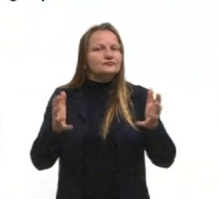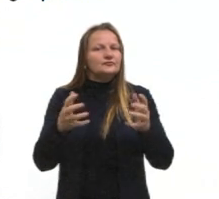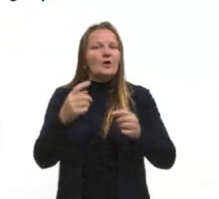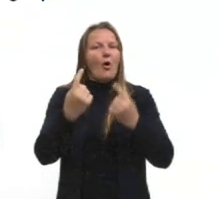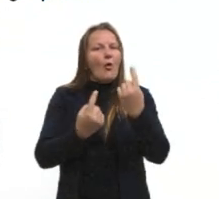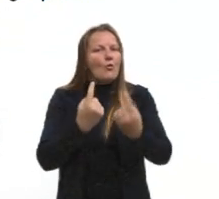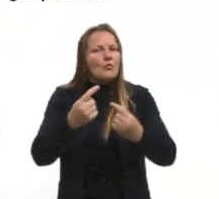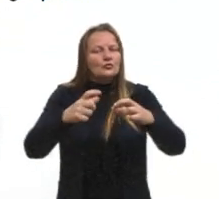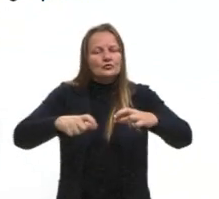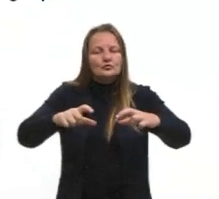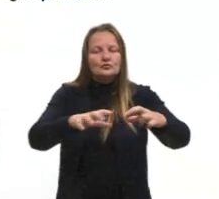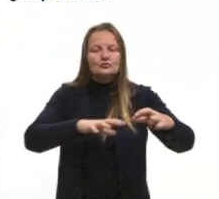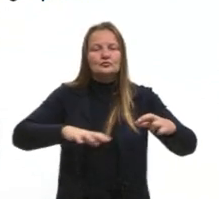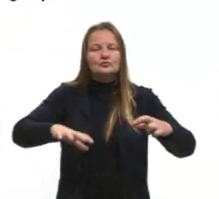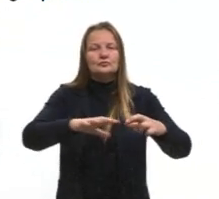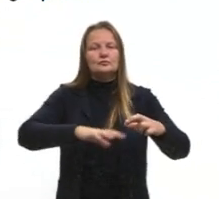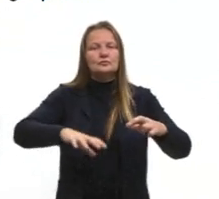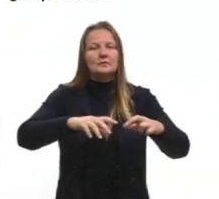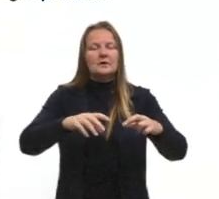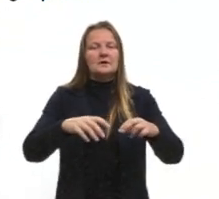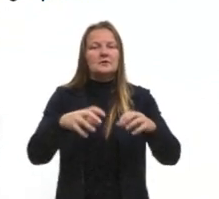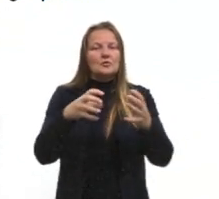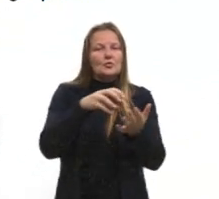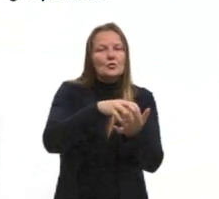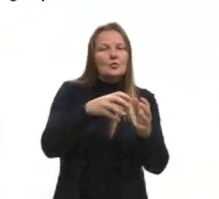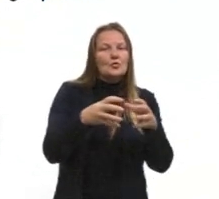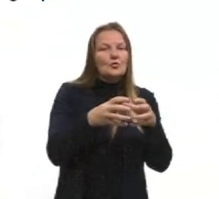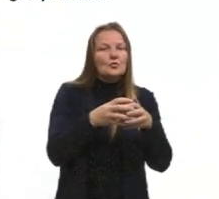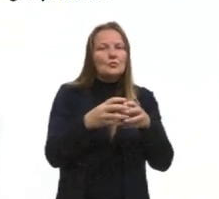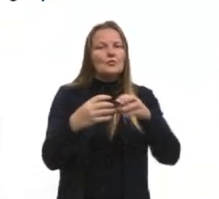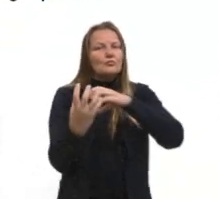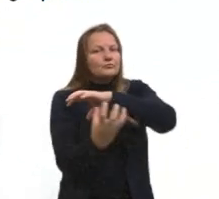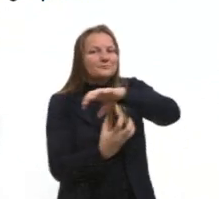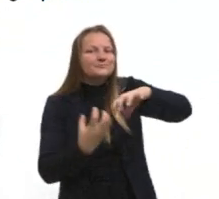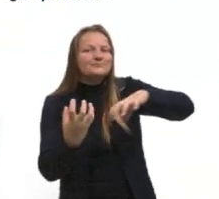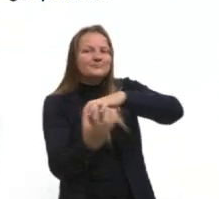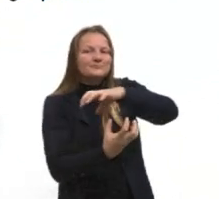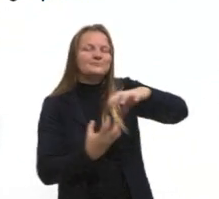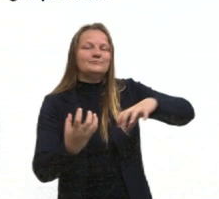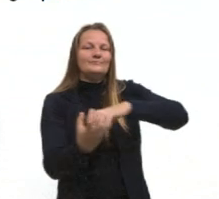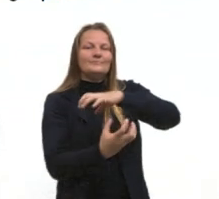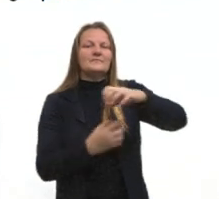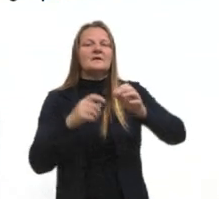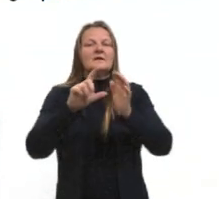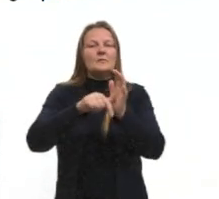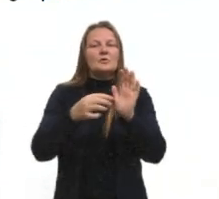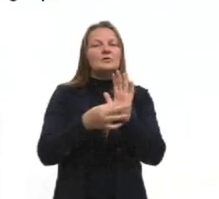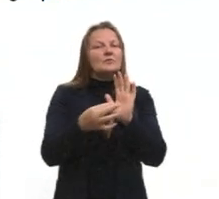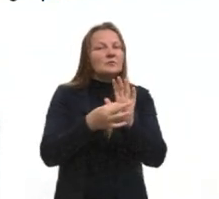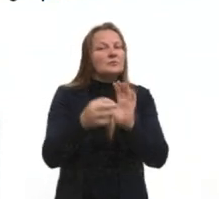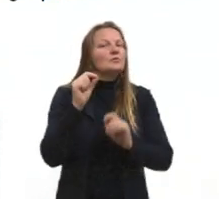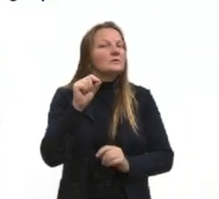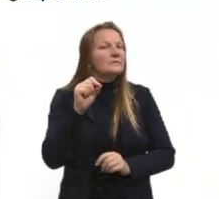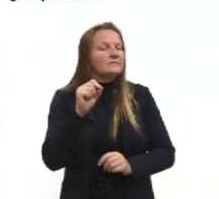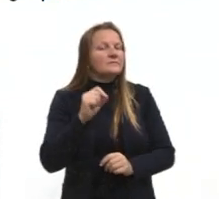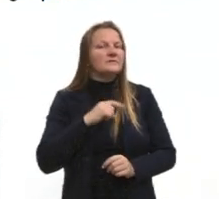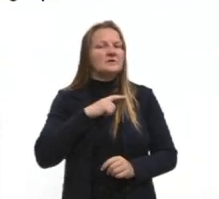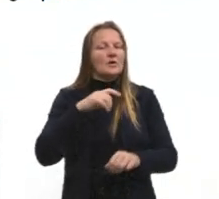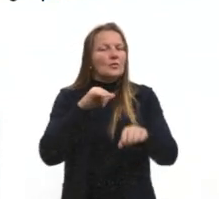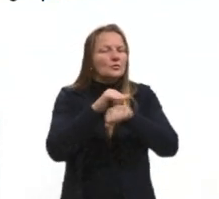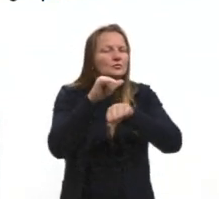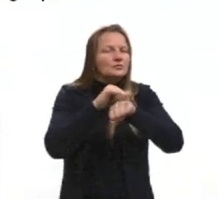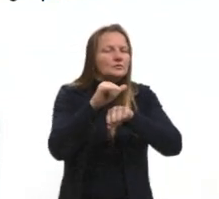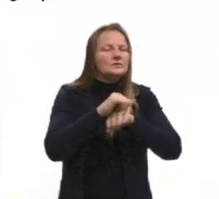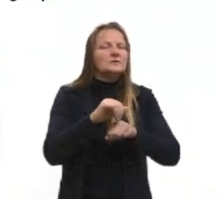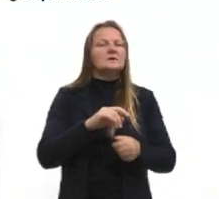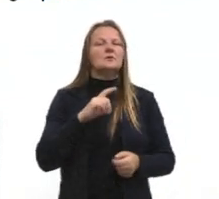alguns algumas tribos a se revoltar né E aí depois com o argumento de que olha Quando acontecer isso né